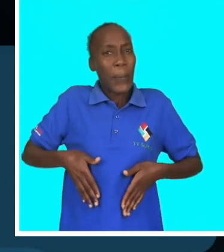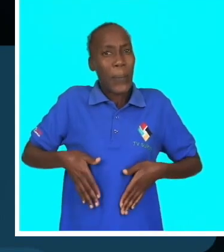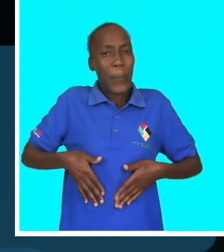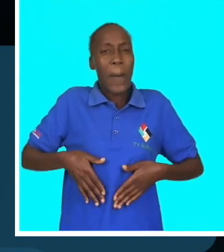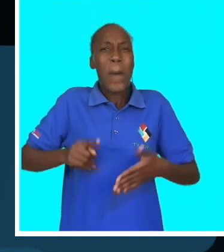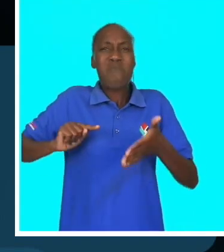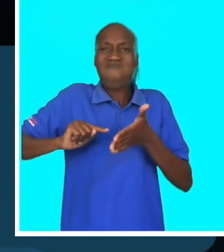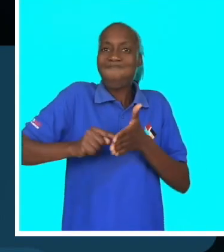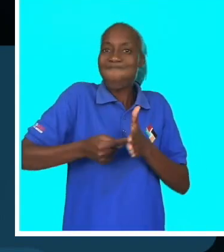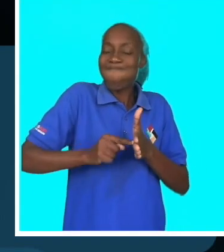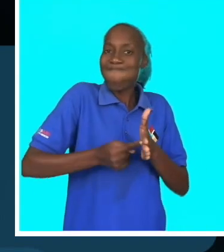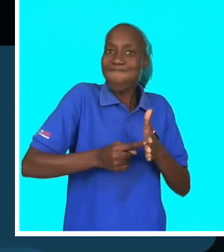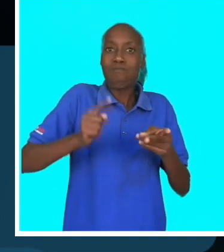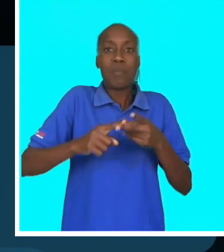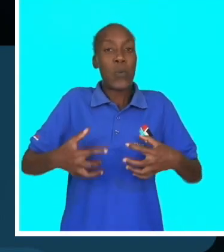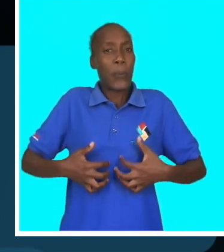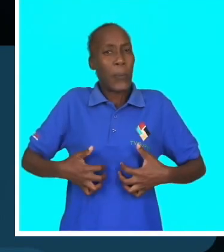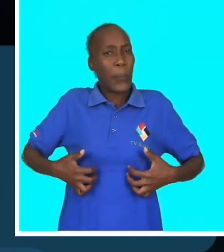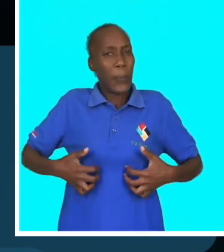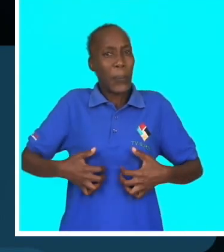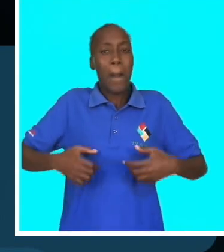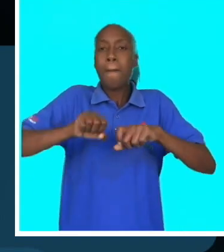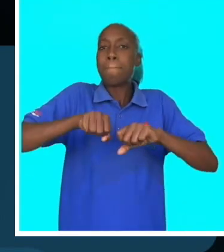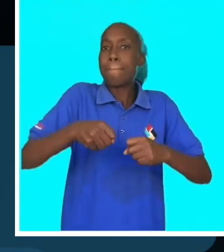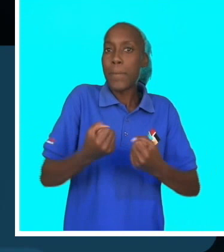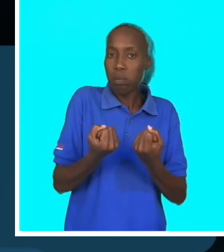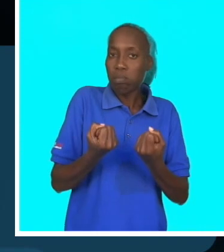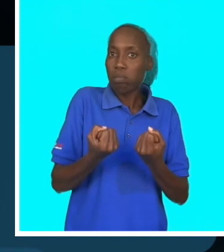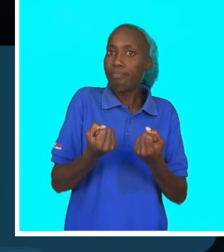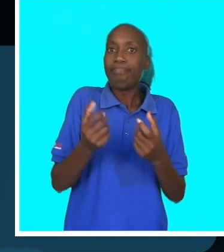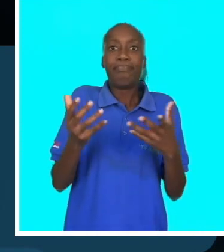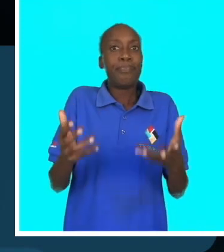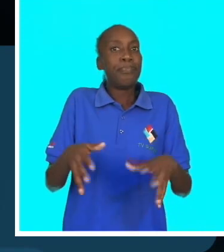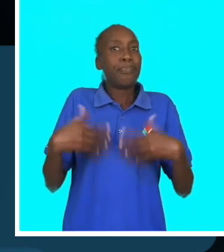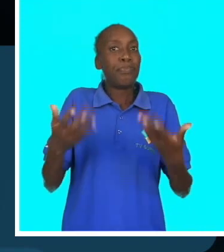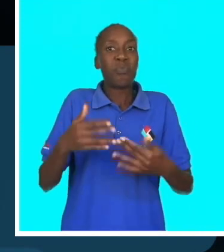foram perfurados, as costelas também foram quebradas.